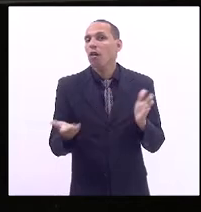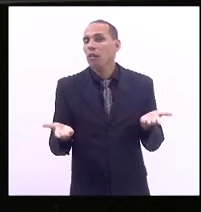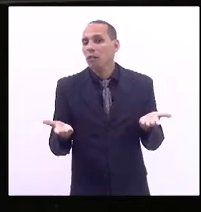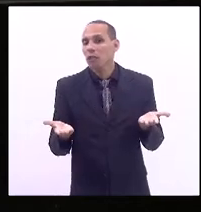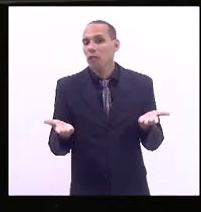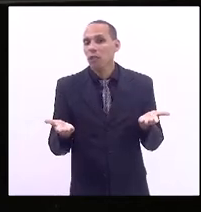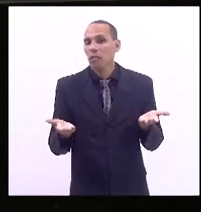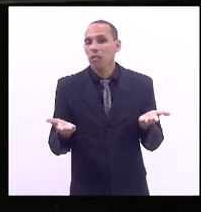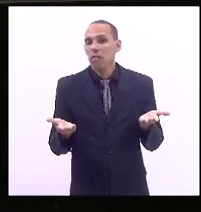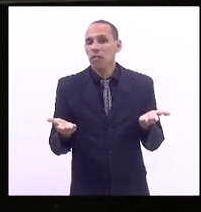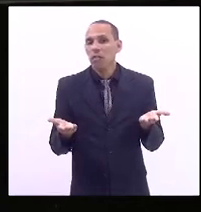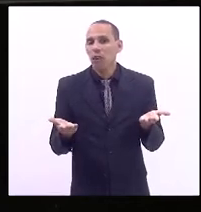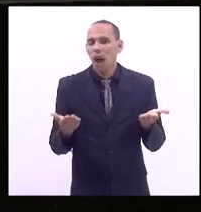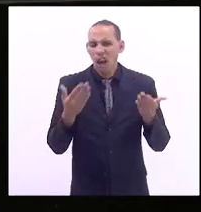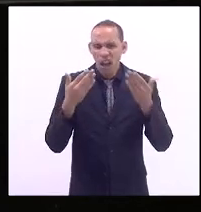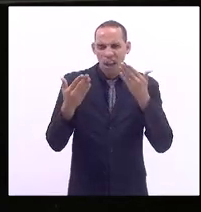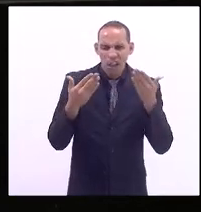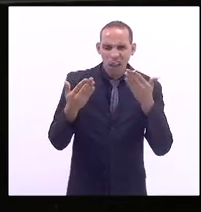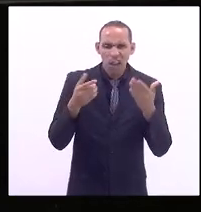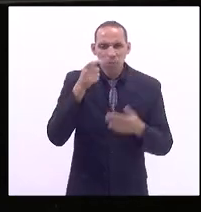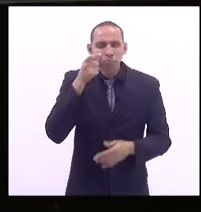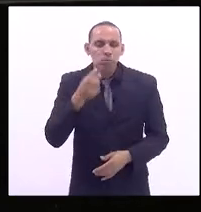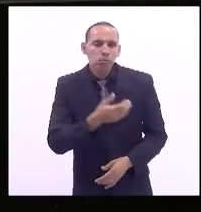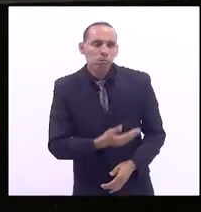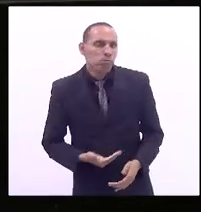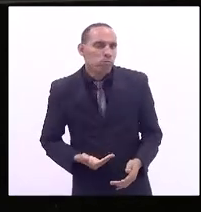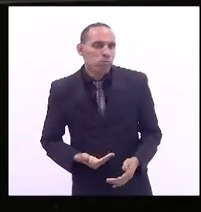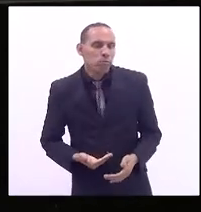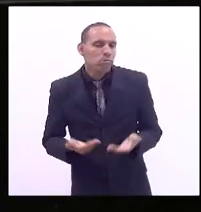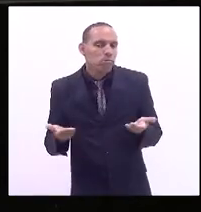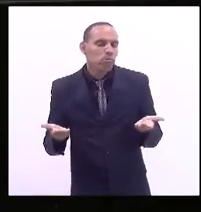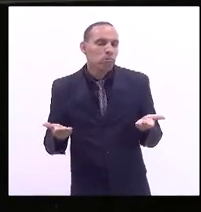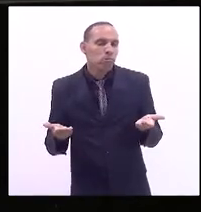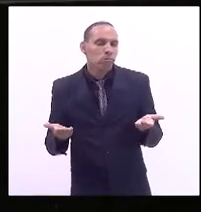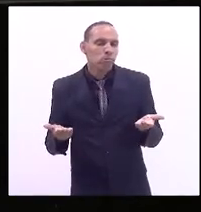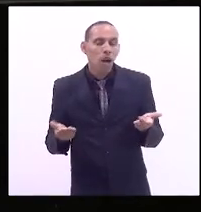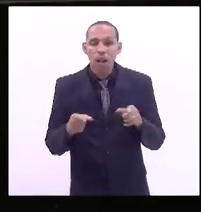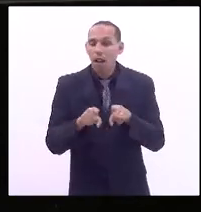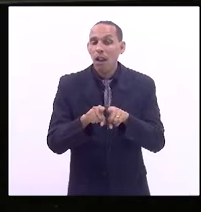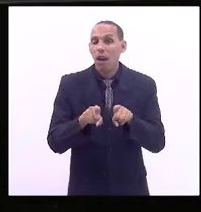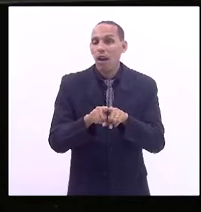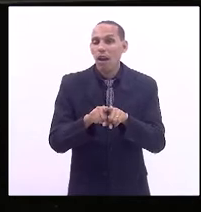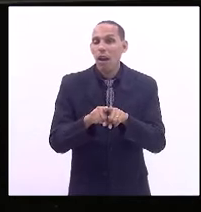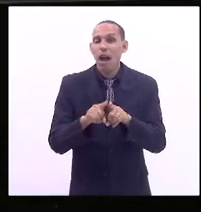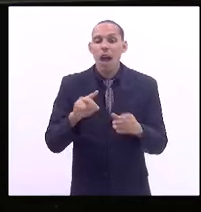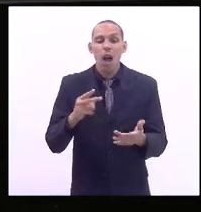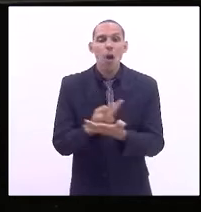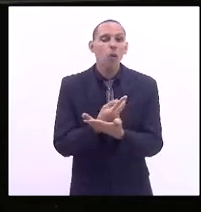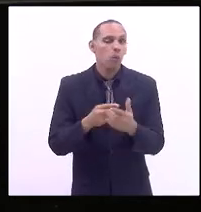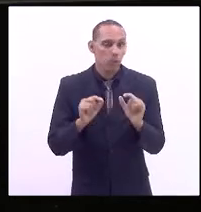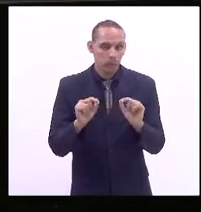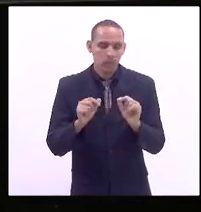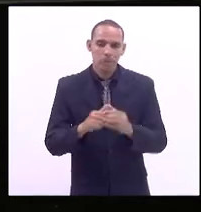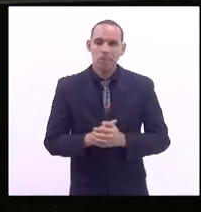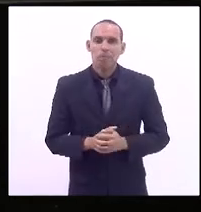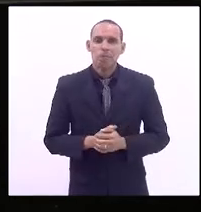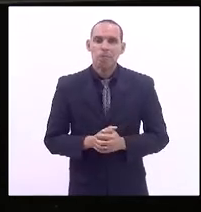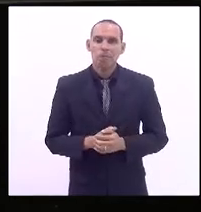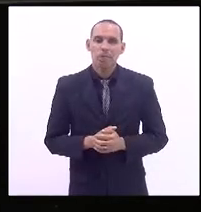se atende ou não atende o interesse público e o que acontece é o seguinte